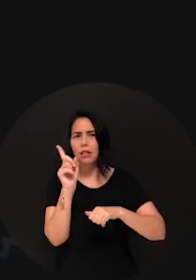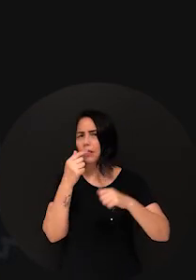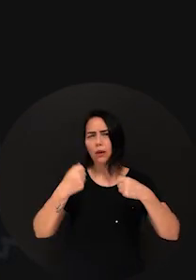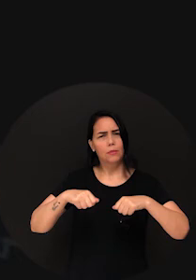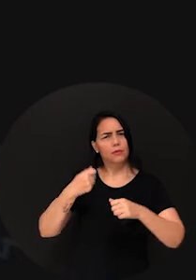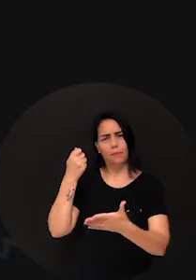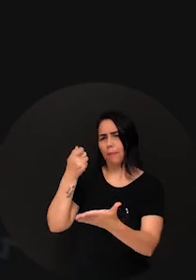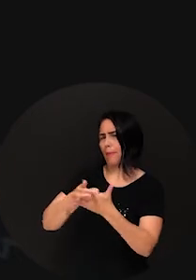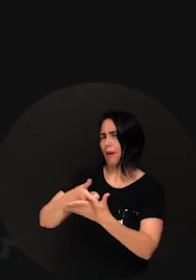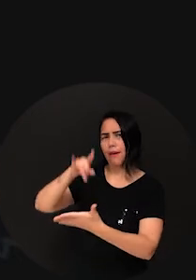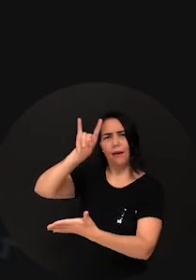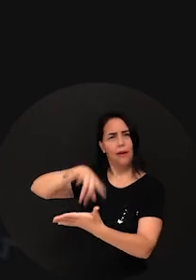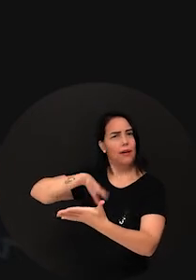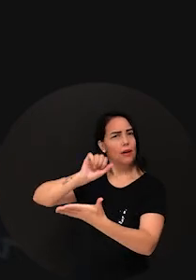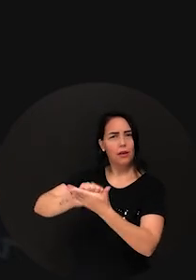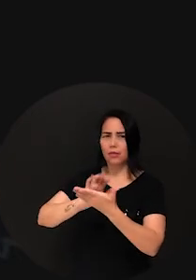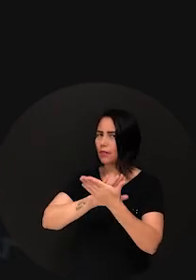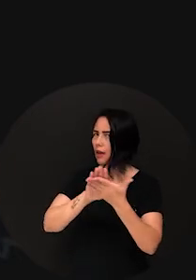pagar a inscrição também. Isso aí.